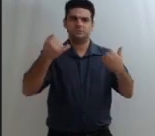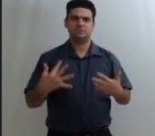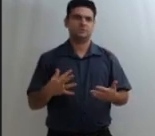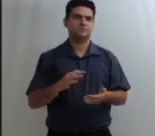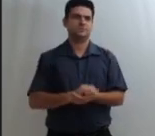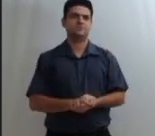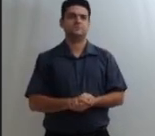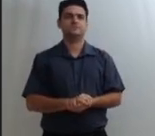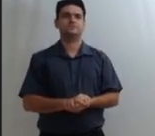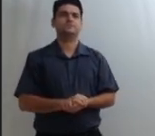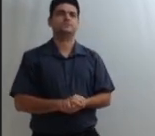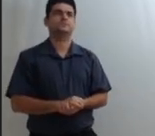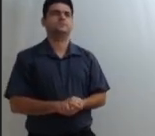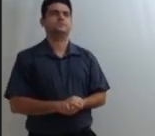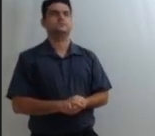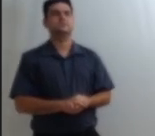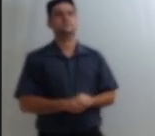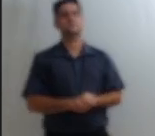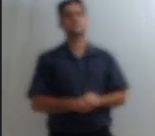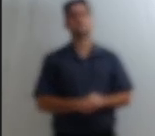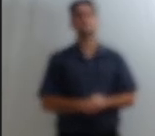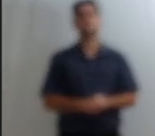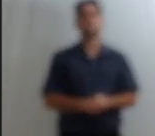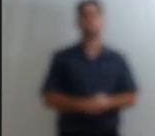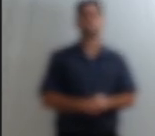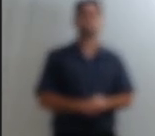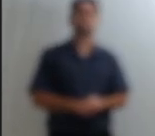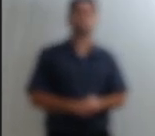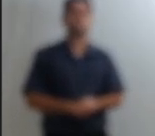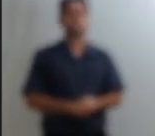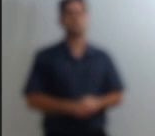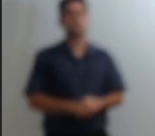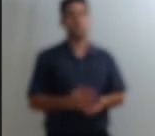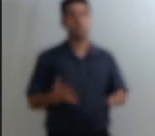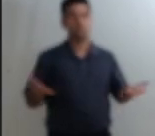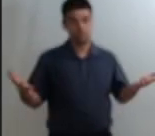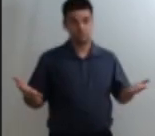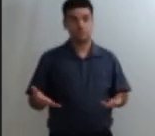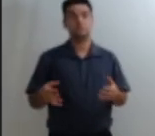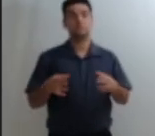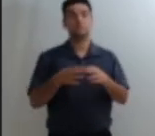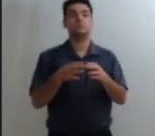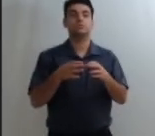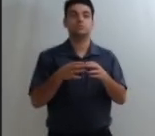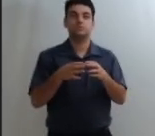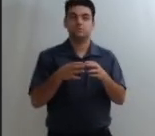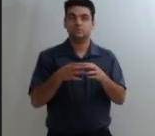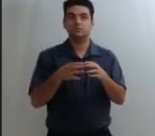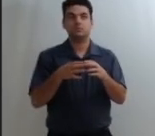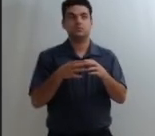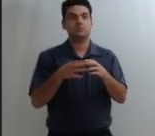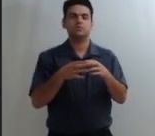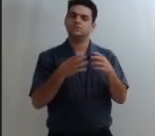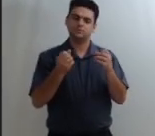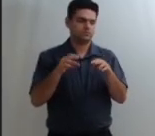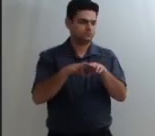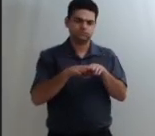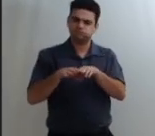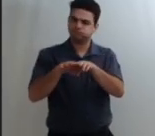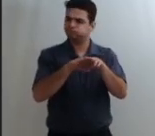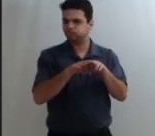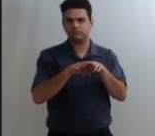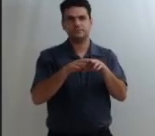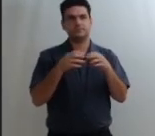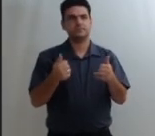Obrigado. Então, fica assim proclamado o resultado por unanimidade nos termos do voto do ilustre relator. Muito obrigado, doutor Ari. Prazer em